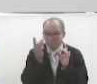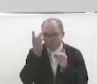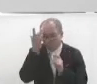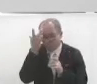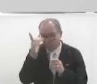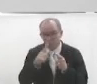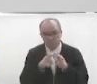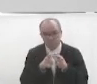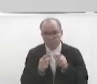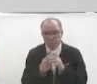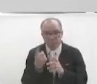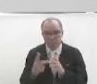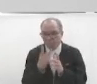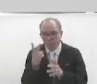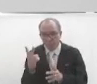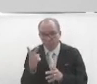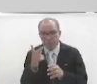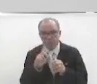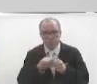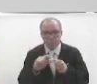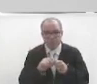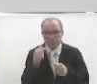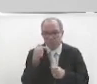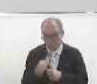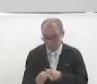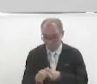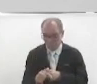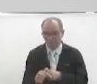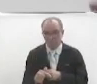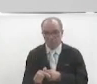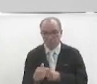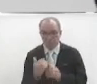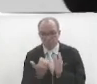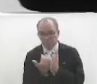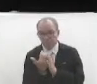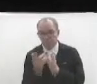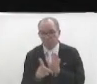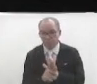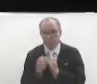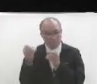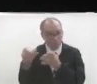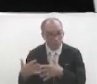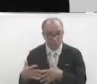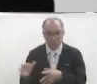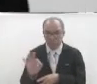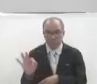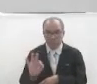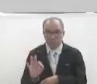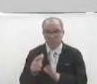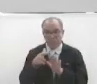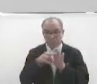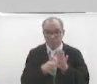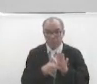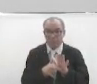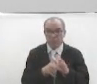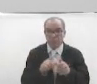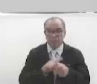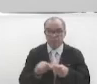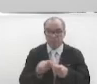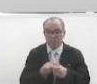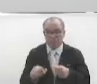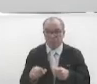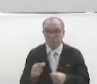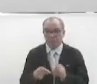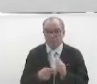os incisos 1º e 2º do artigo 7º do projeto de lei Supra citado o texto original fala artigo